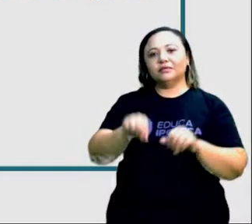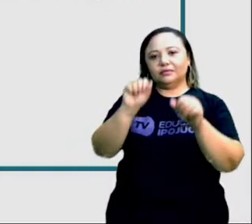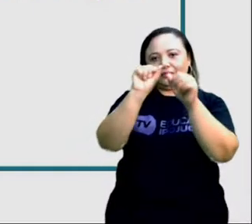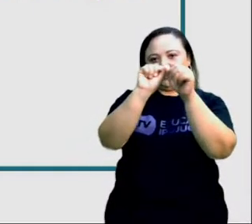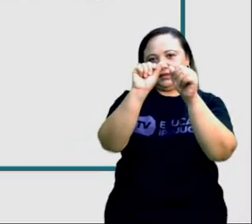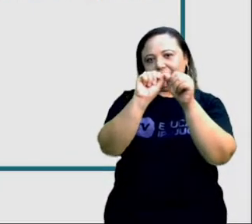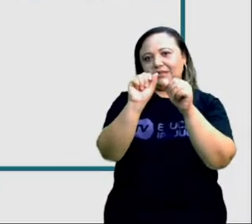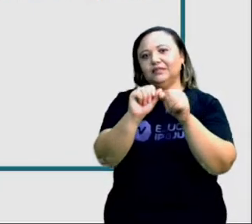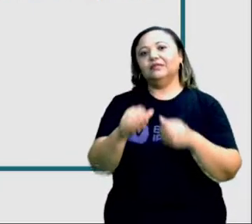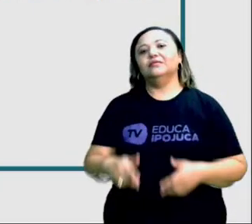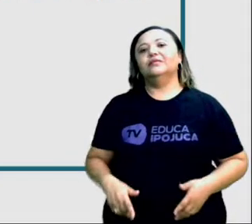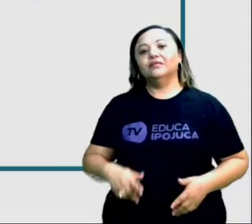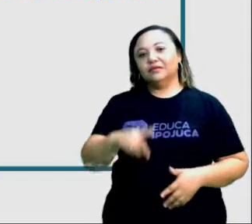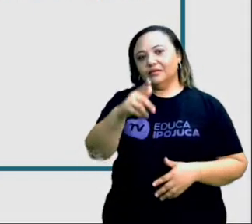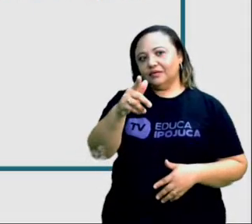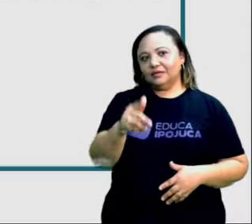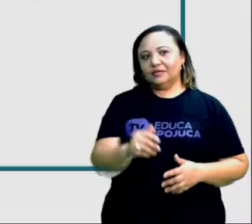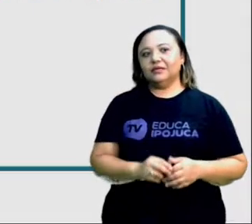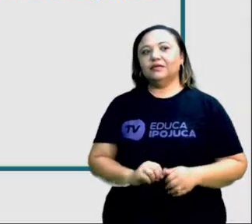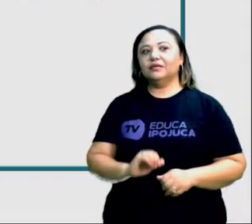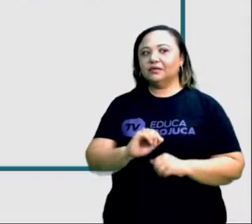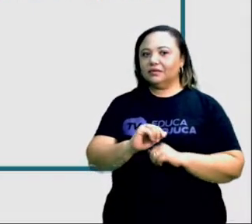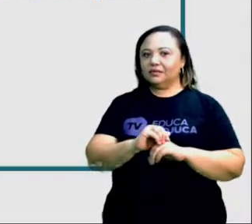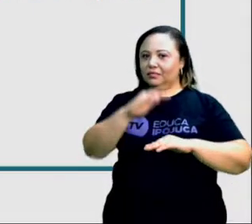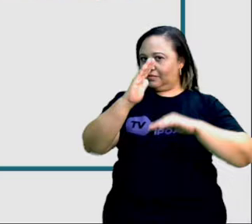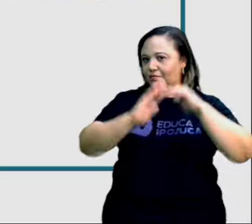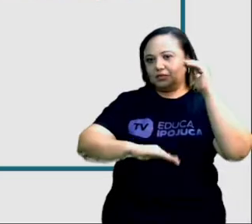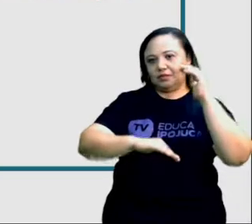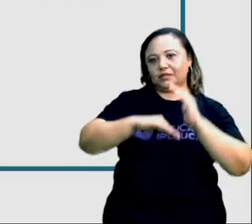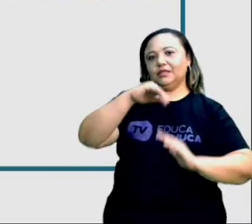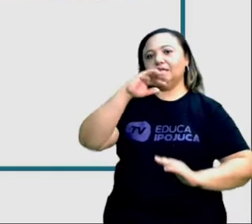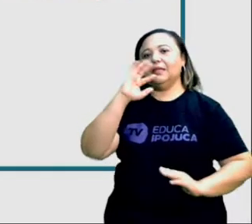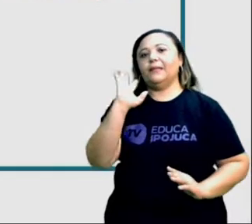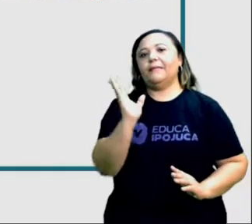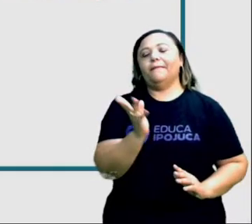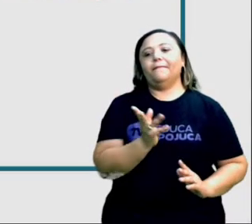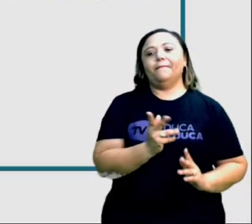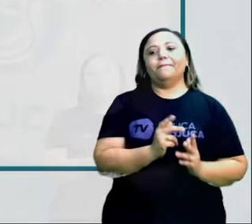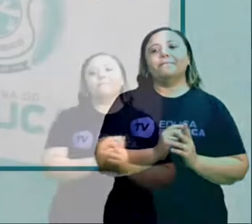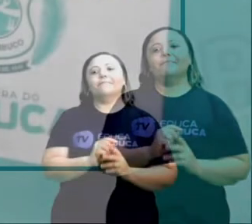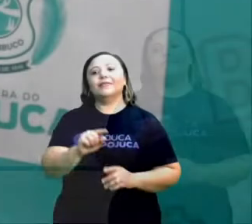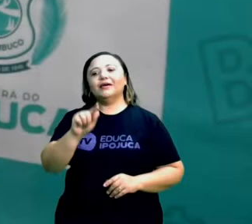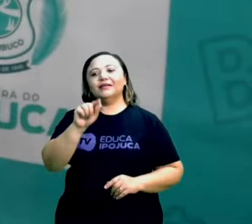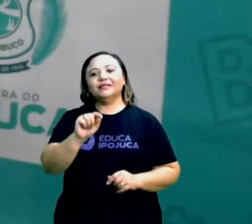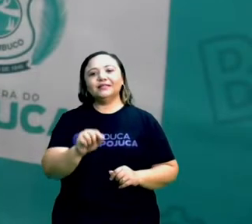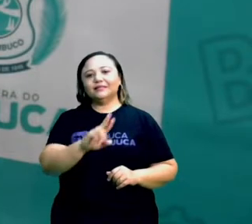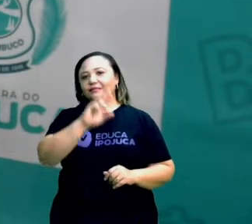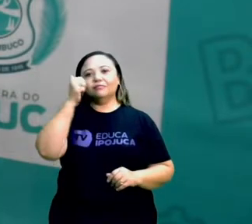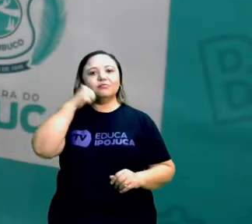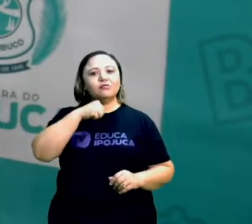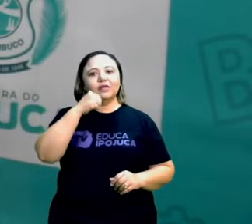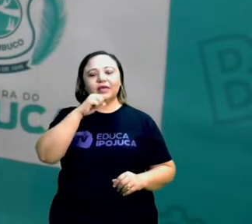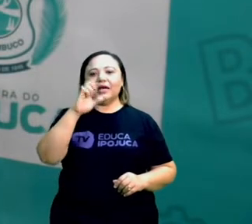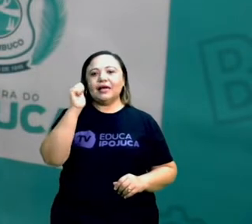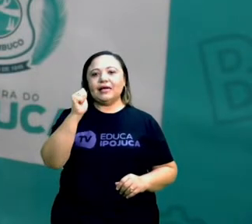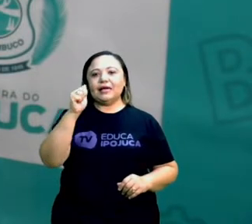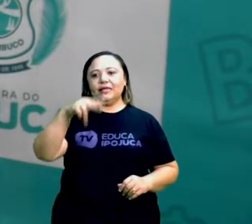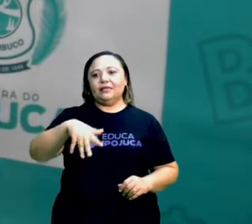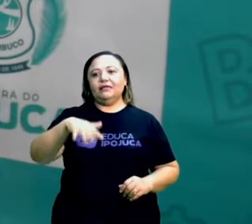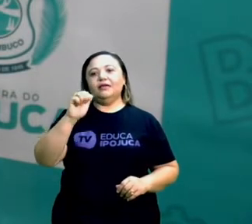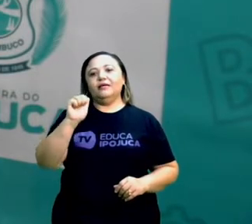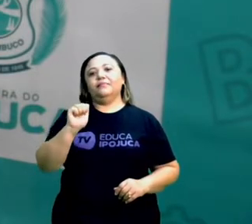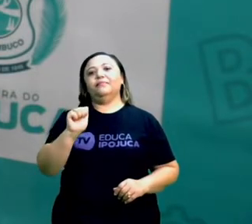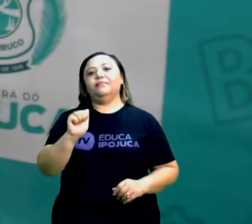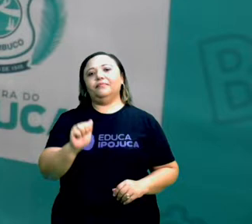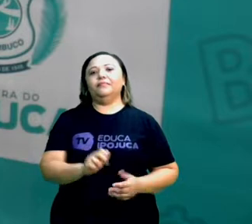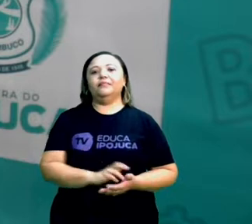executar e qual o seu potencial, disse Anne Frank. Então vamos lá exercitar